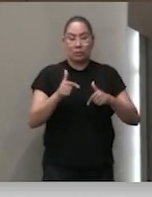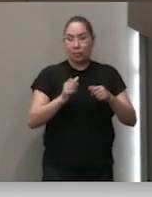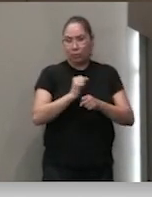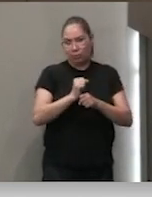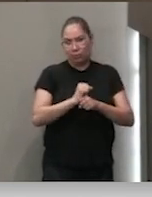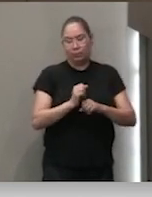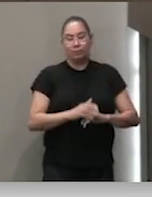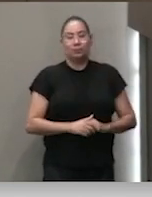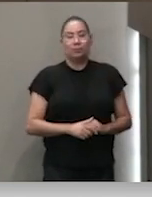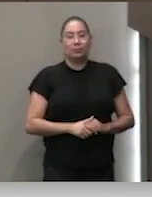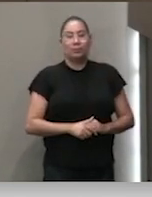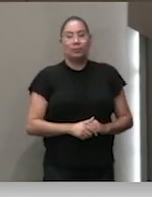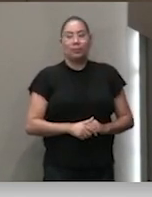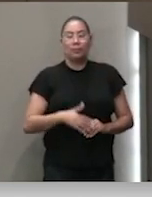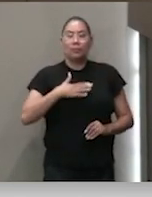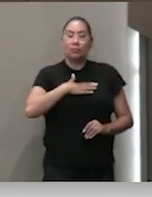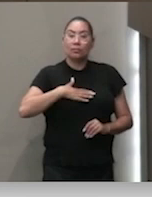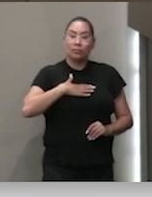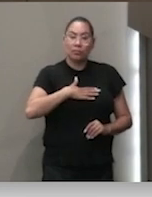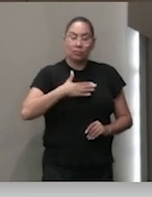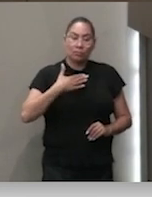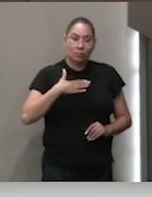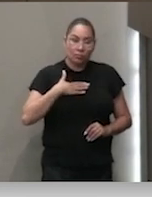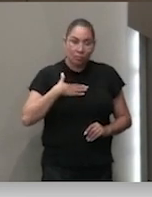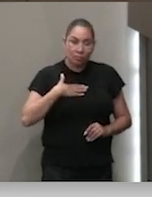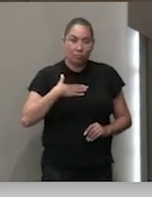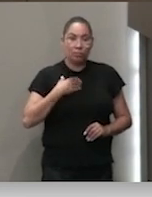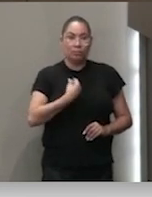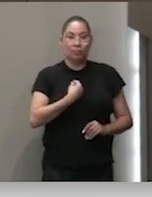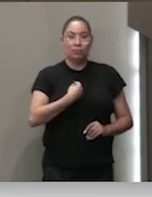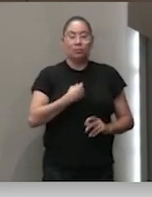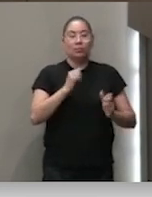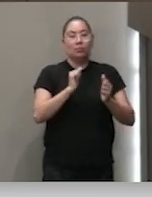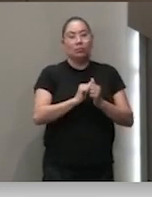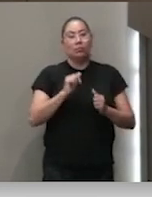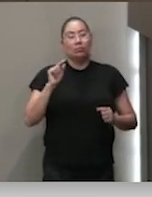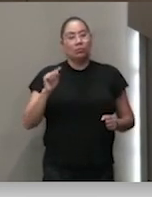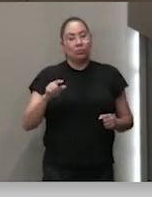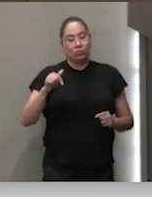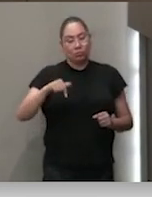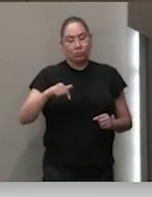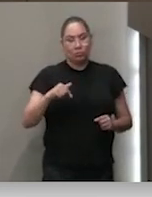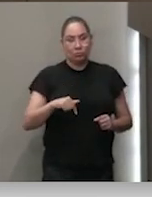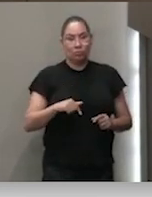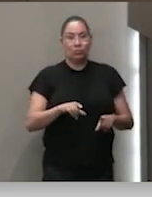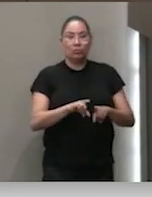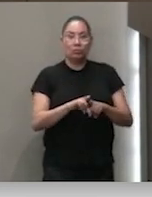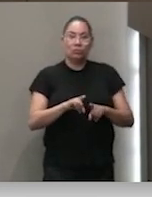anos. Grande satisfação para mim estar no Parlamento com Vossa Excelência e aprendi muito